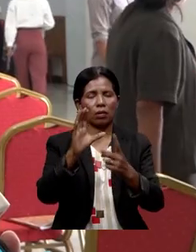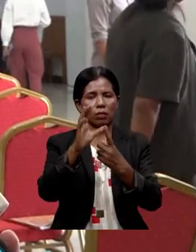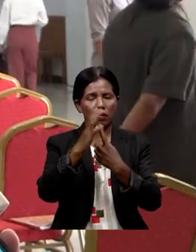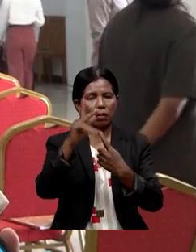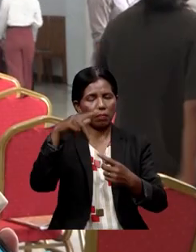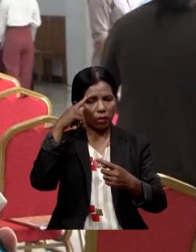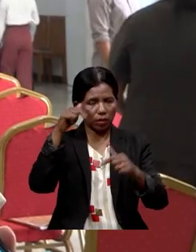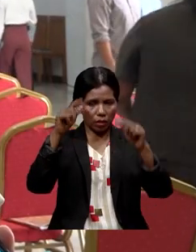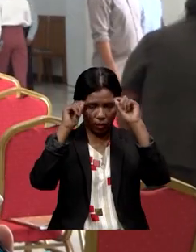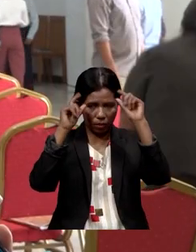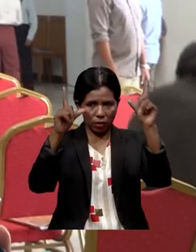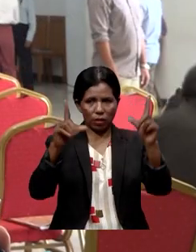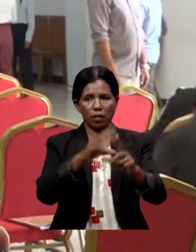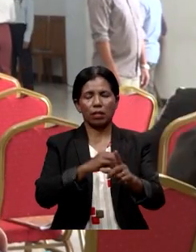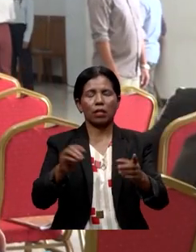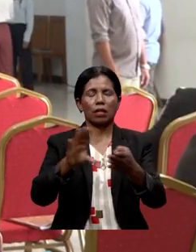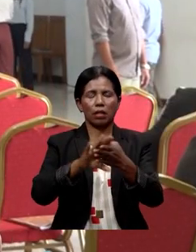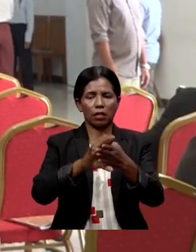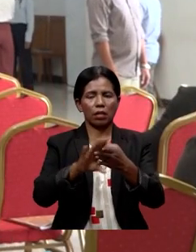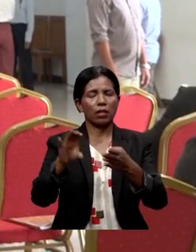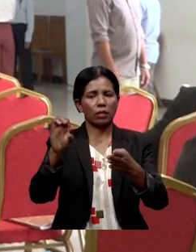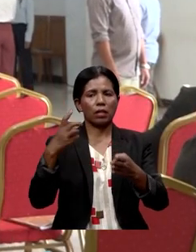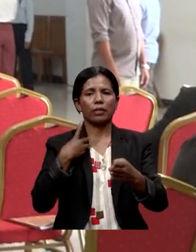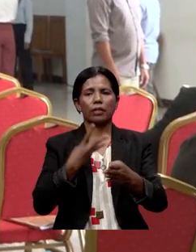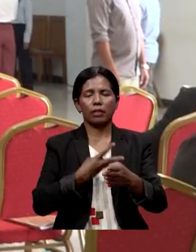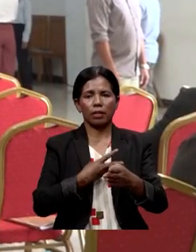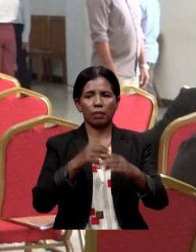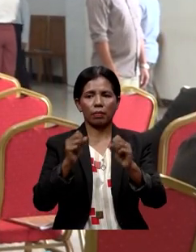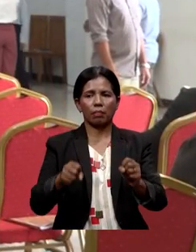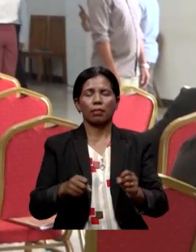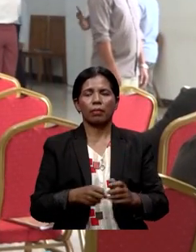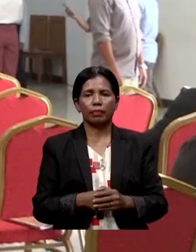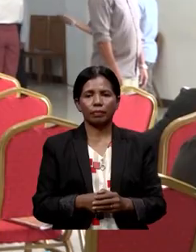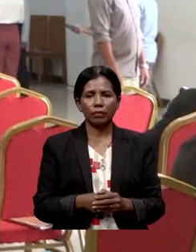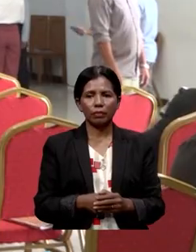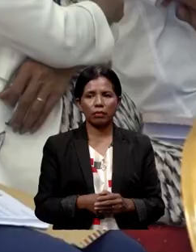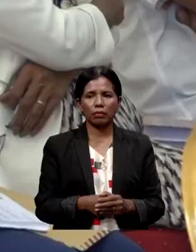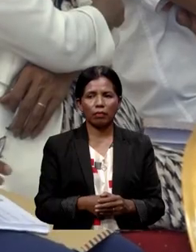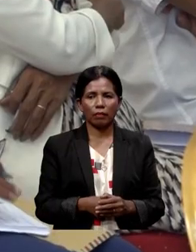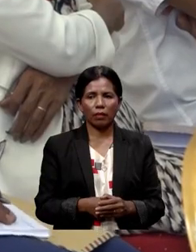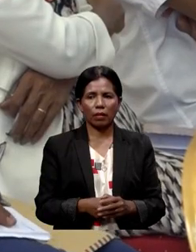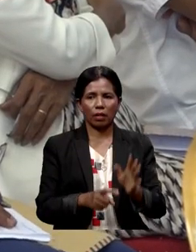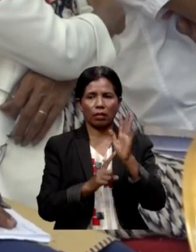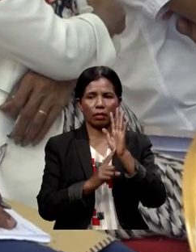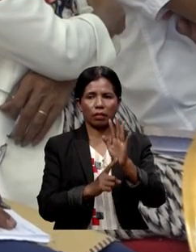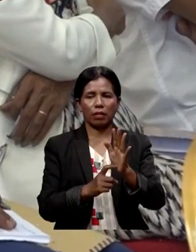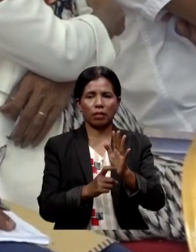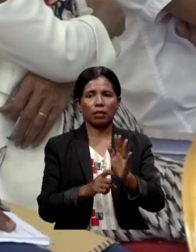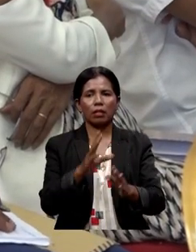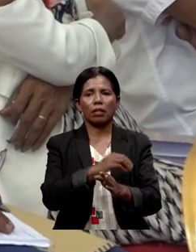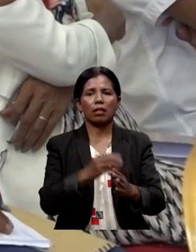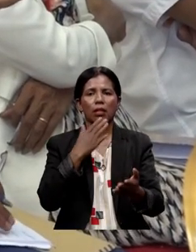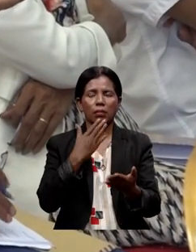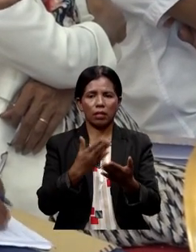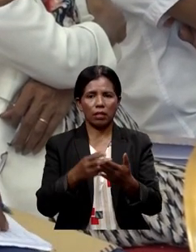Timor, comportamento eleitoral e tenia. Vemos contribuir sai a modalidade de aqui